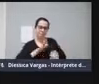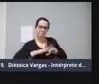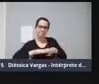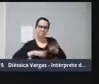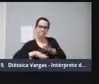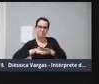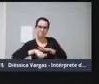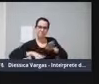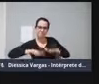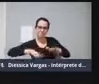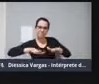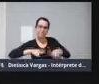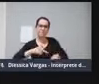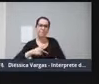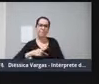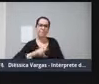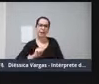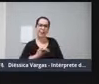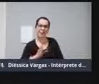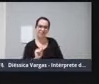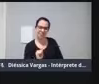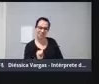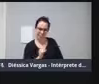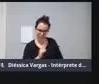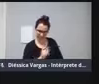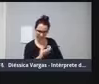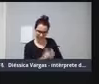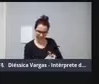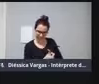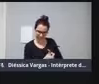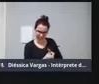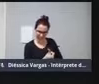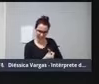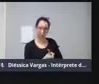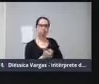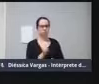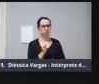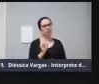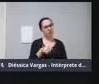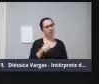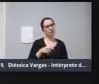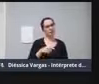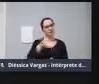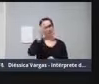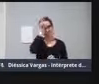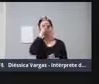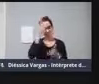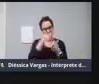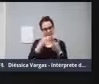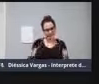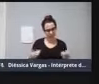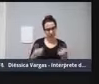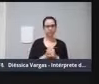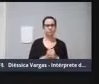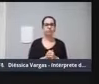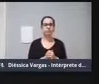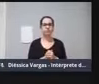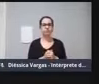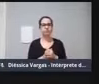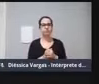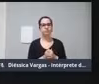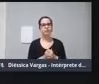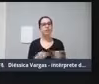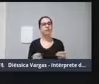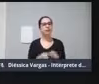tem três pares, tem seis pernas, inseto. E uma outra característica é a presença, então, das